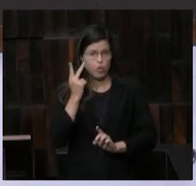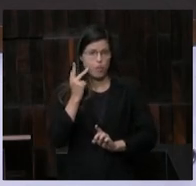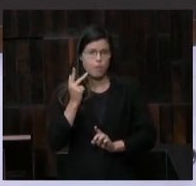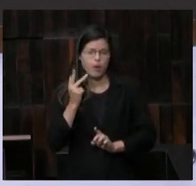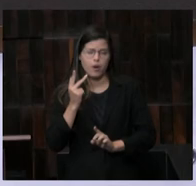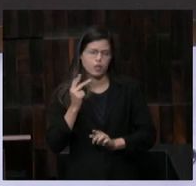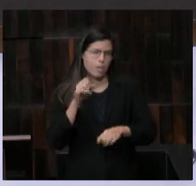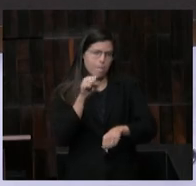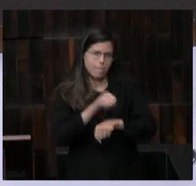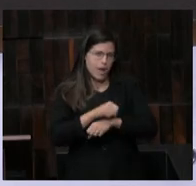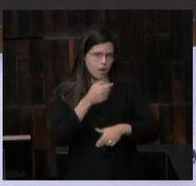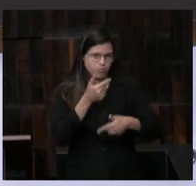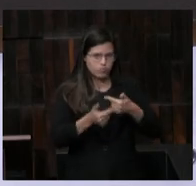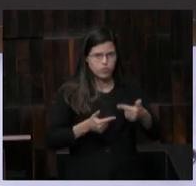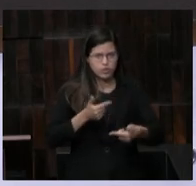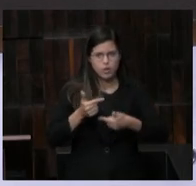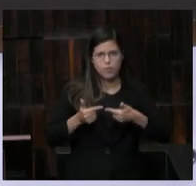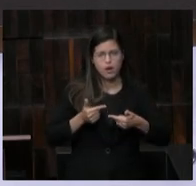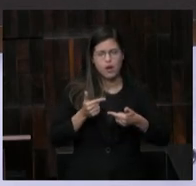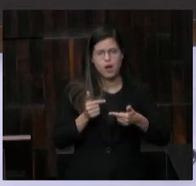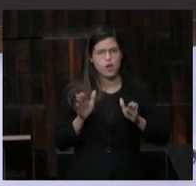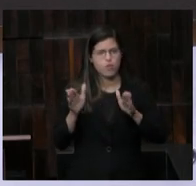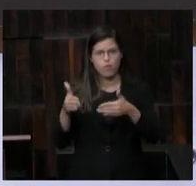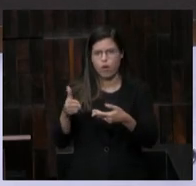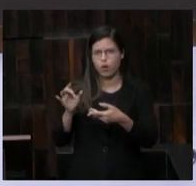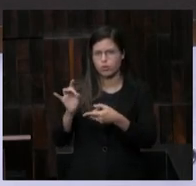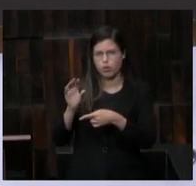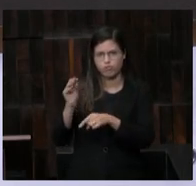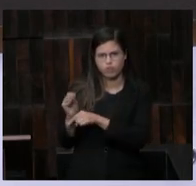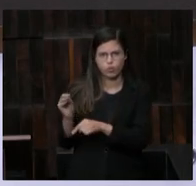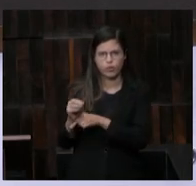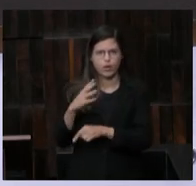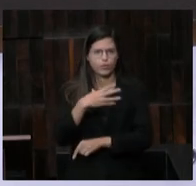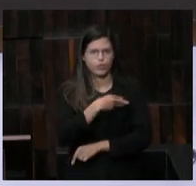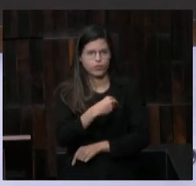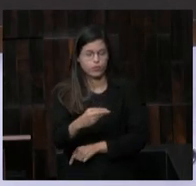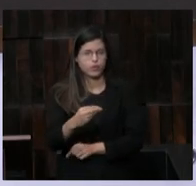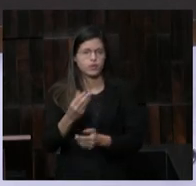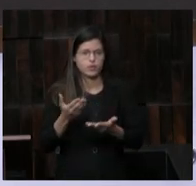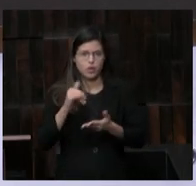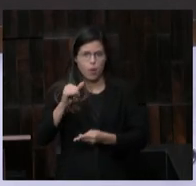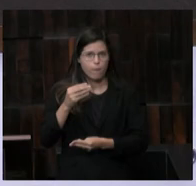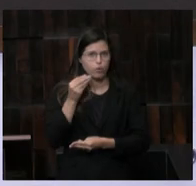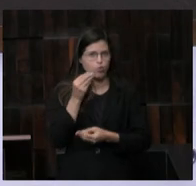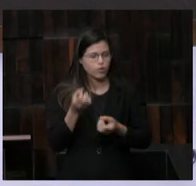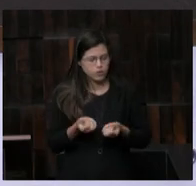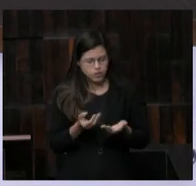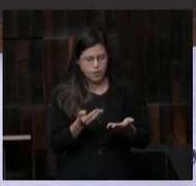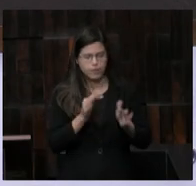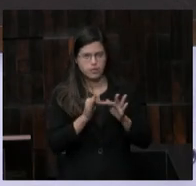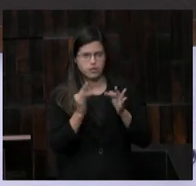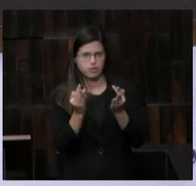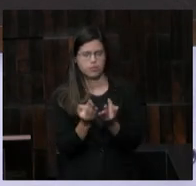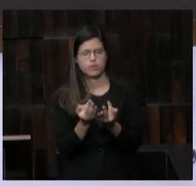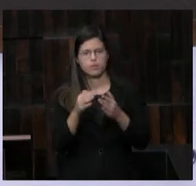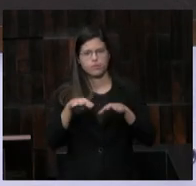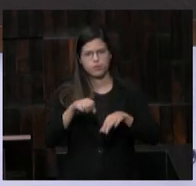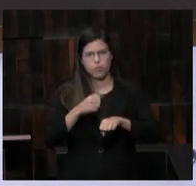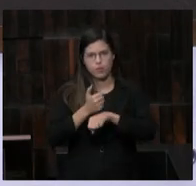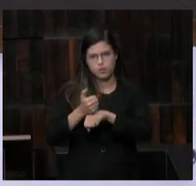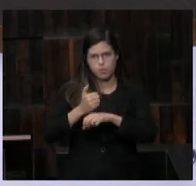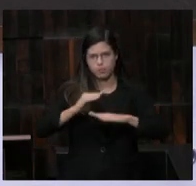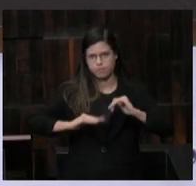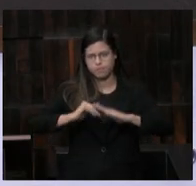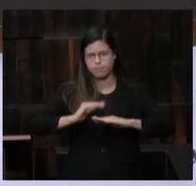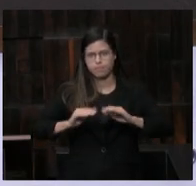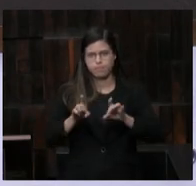vida profissional para estar no cuidado do filho. Então, a gente quer oportunizar também para essas famílias formação profissional e